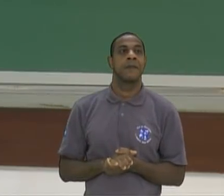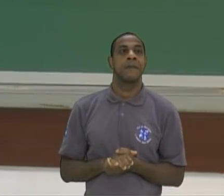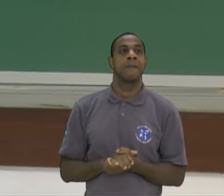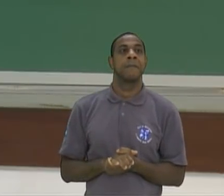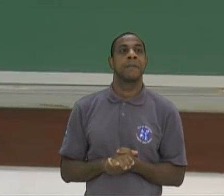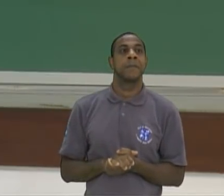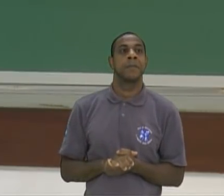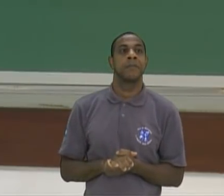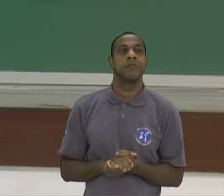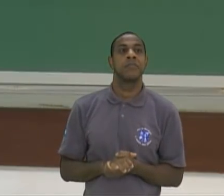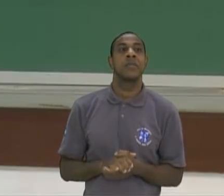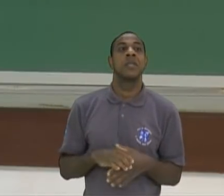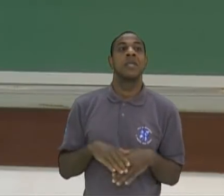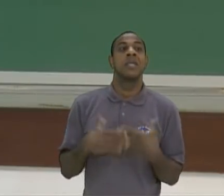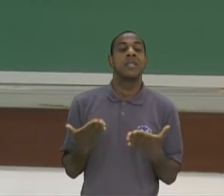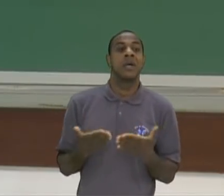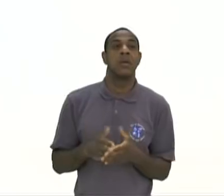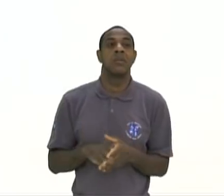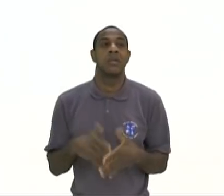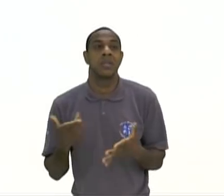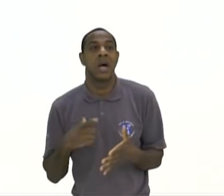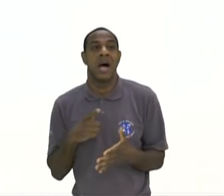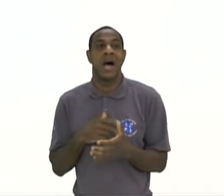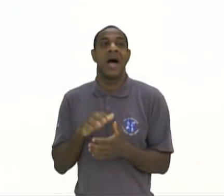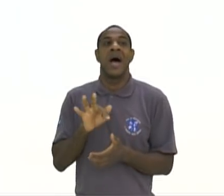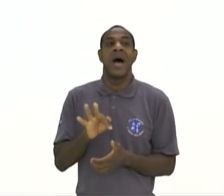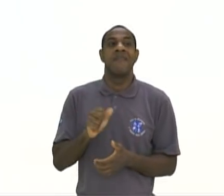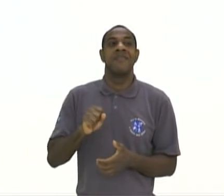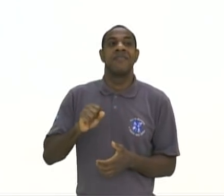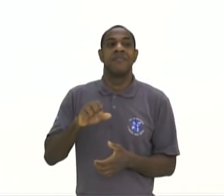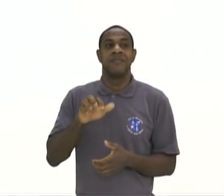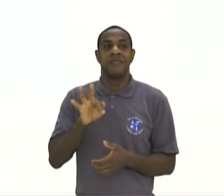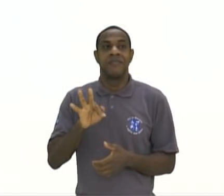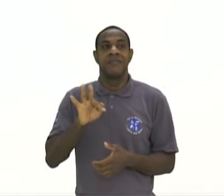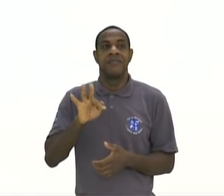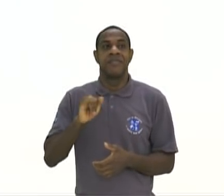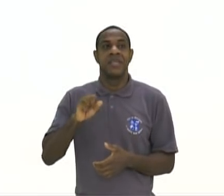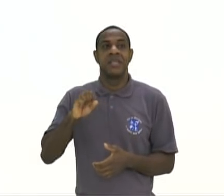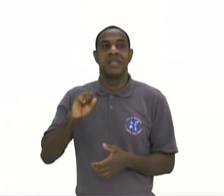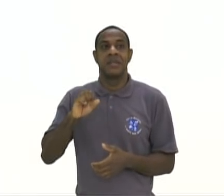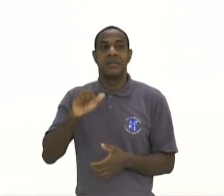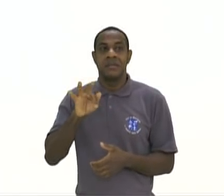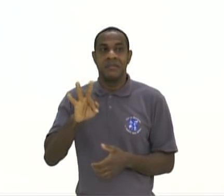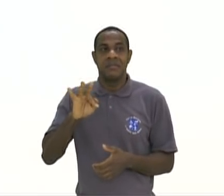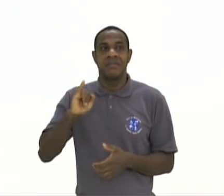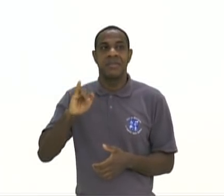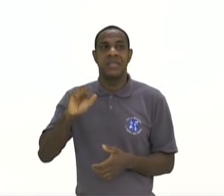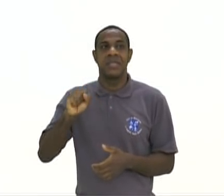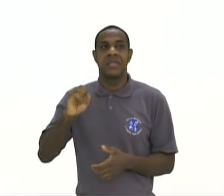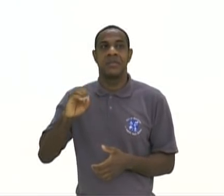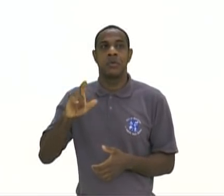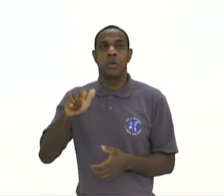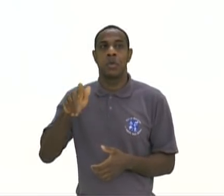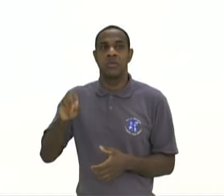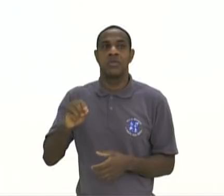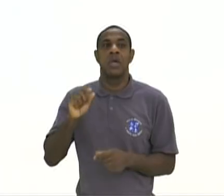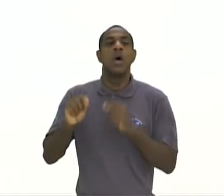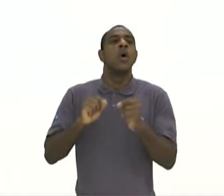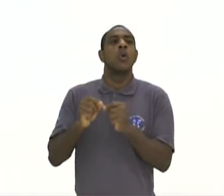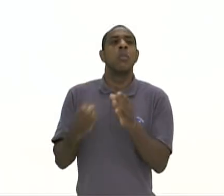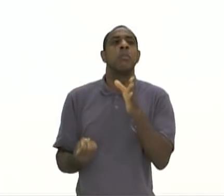seguinte: segundo a fisiologia, como funciona o mecanismo muscular de agonista